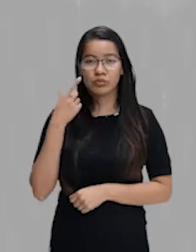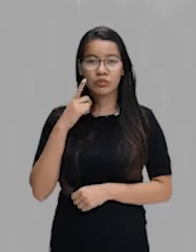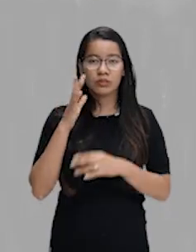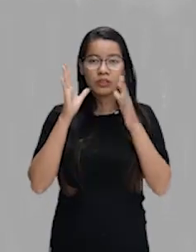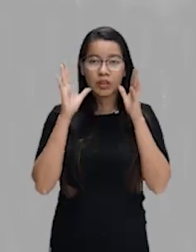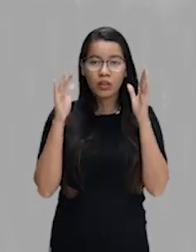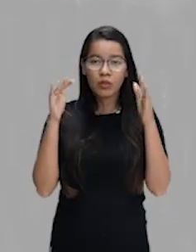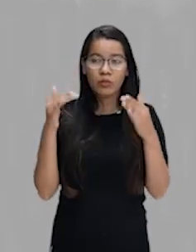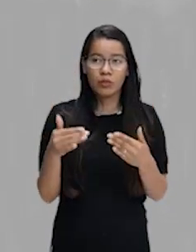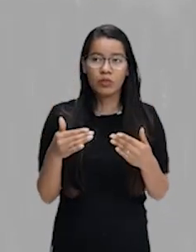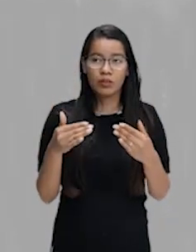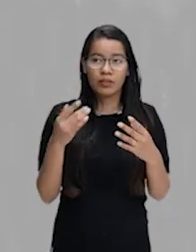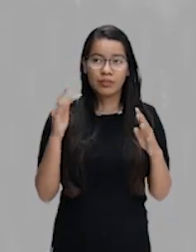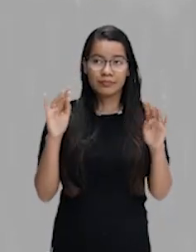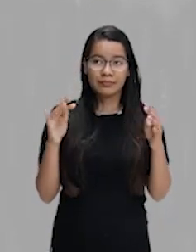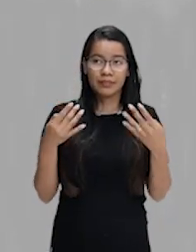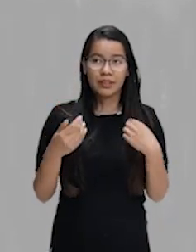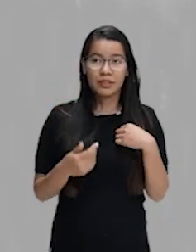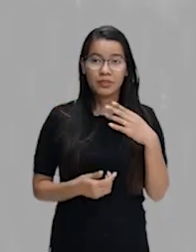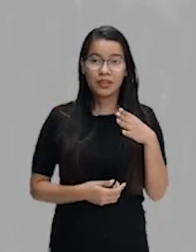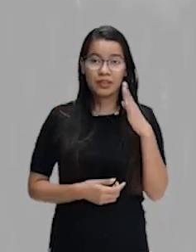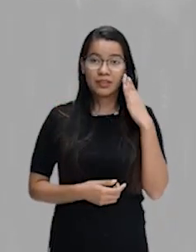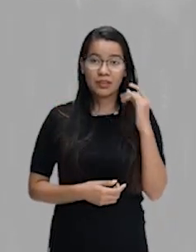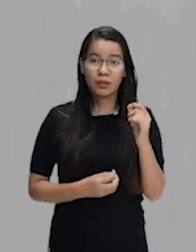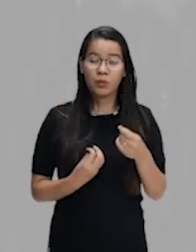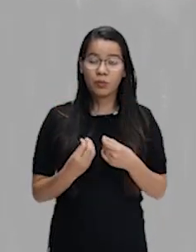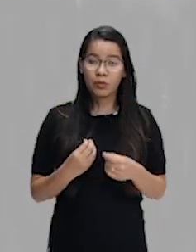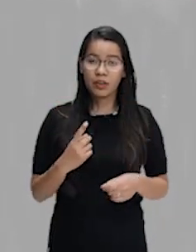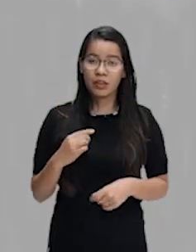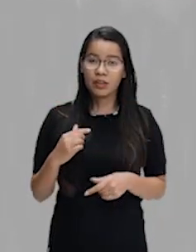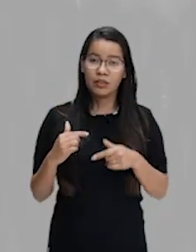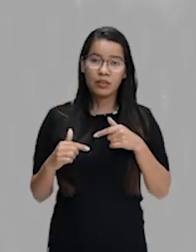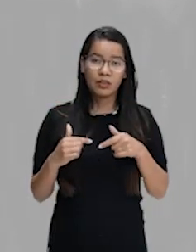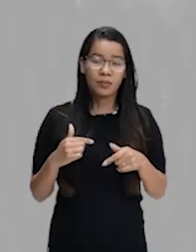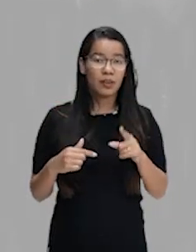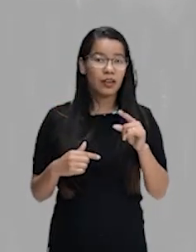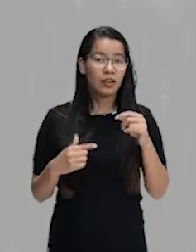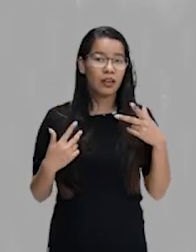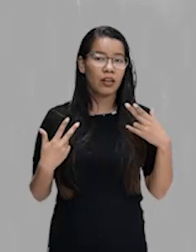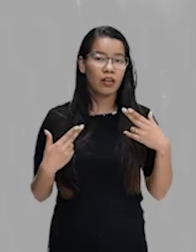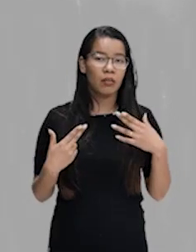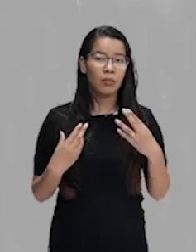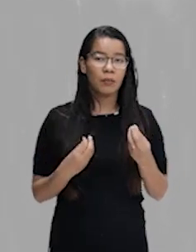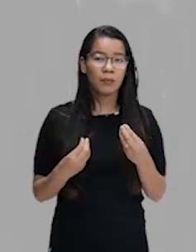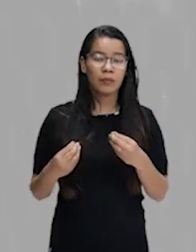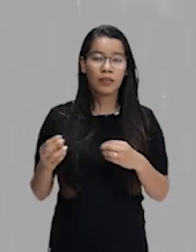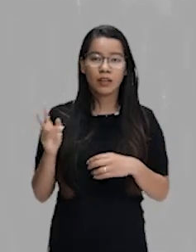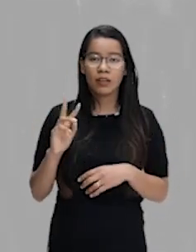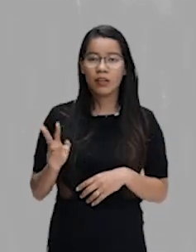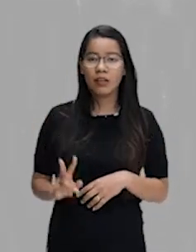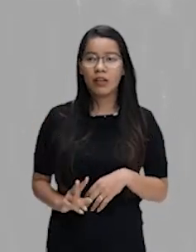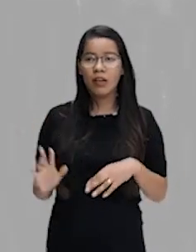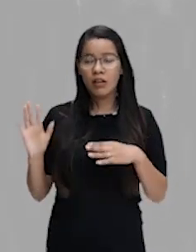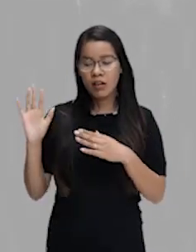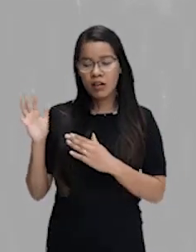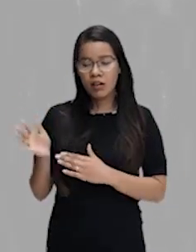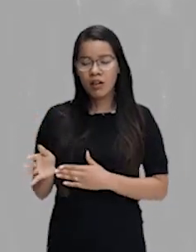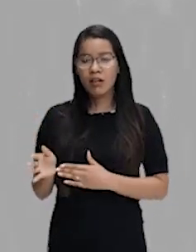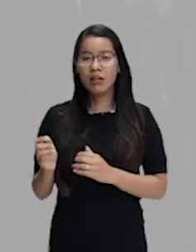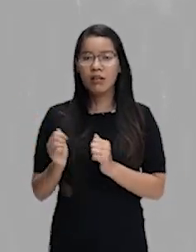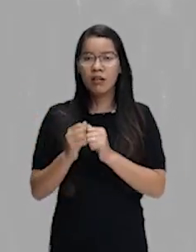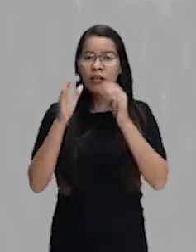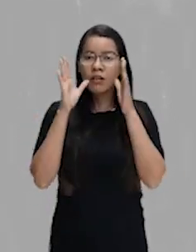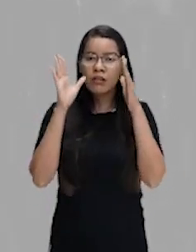a atenção. Eu sei como é que é isso. E no trabalho é a mesma coisa. Muitas vezes, para manter o foco na produtividade,